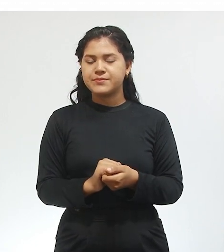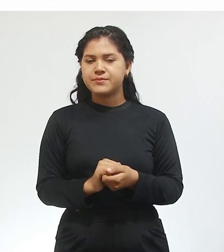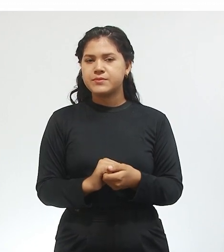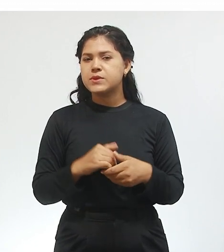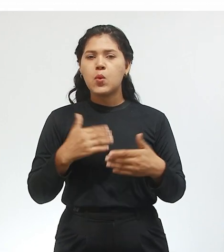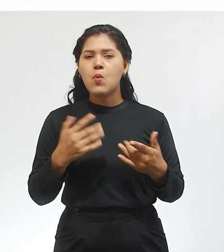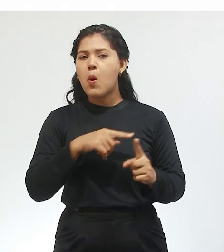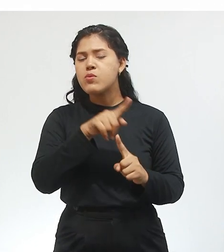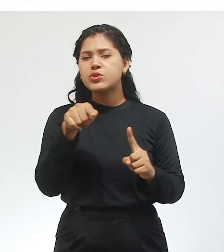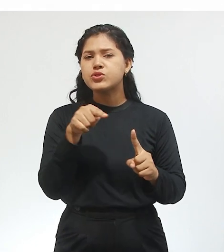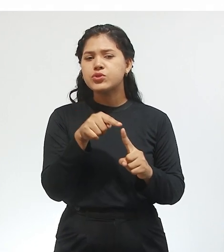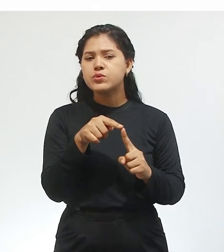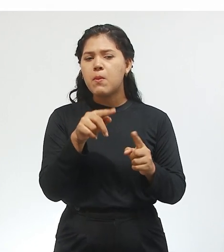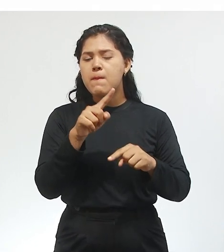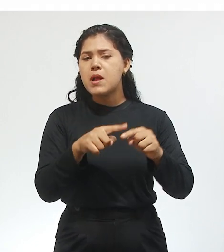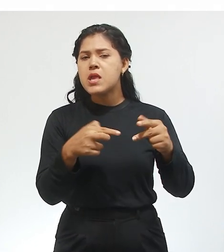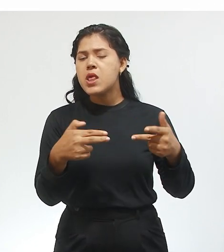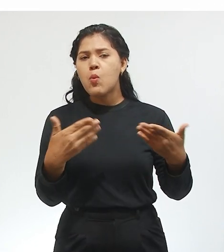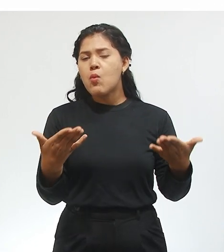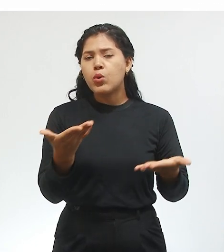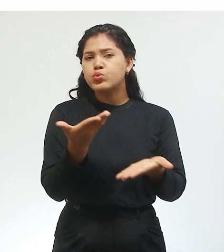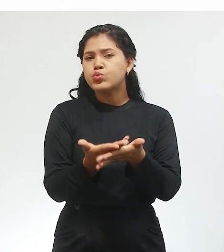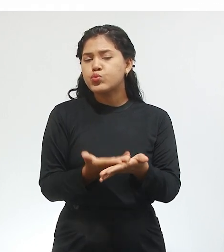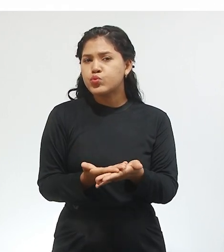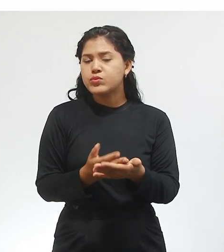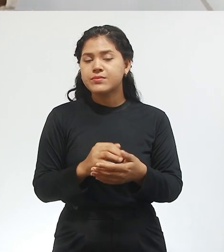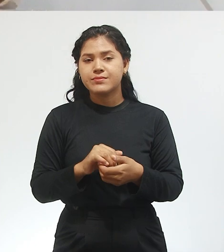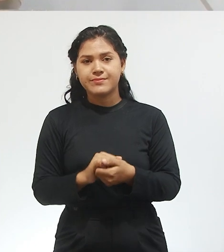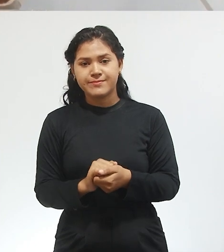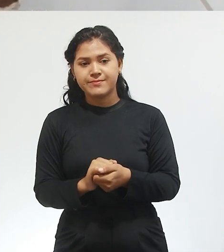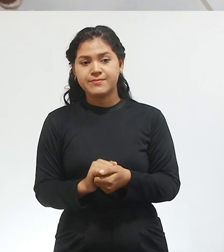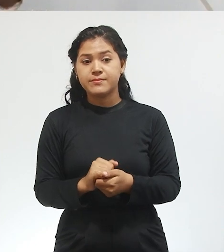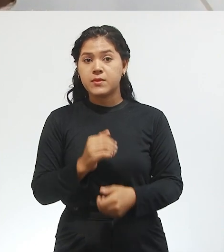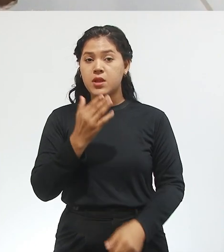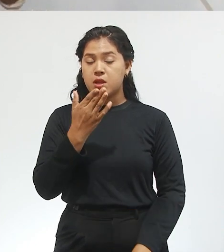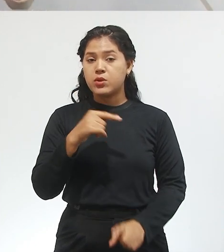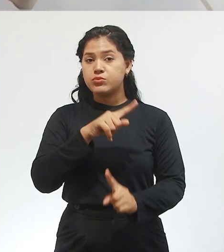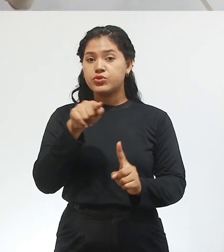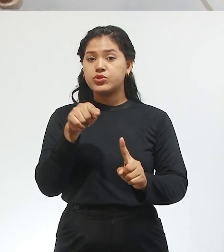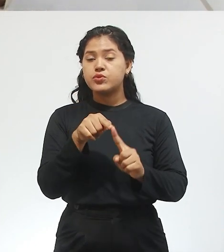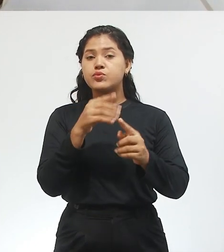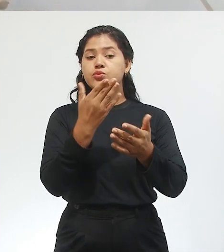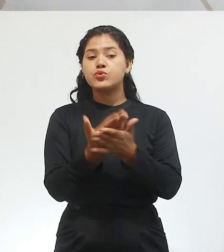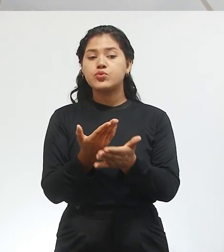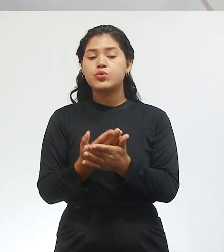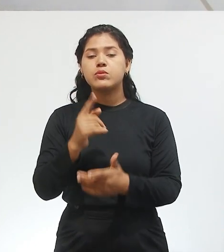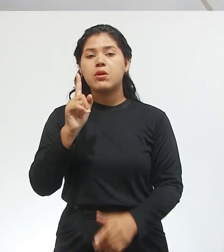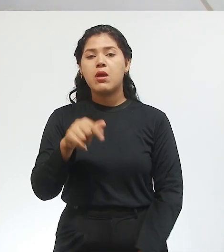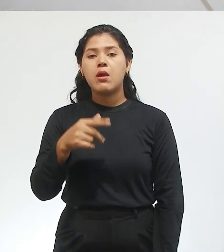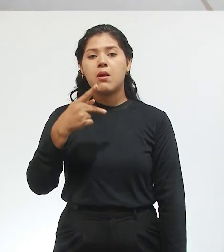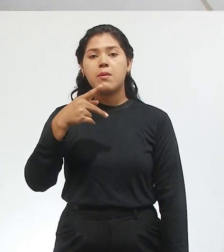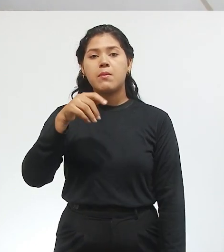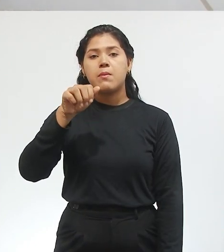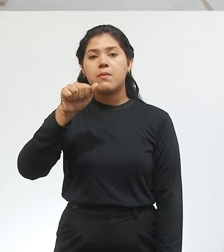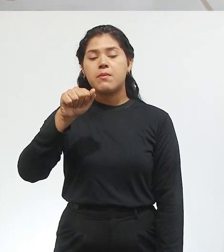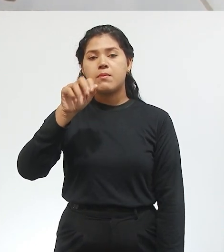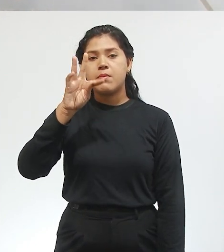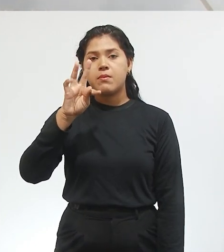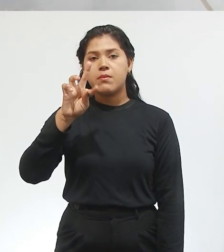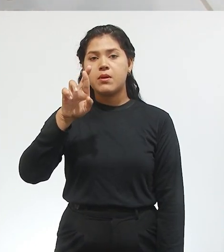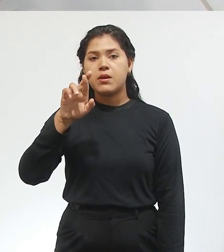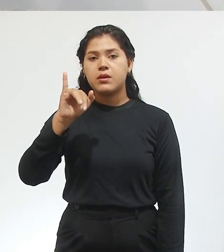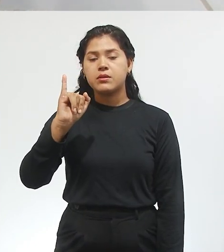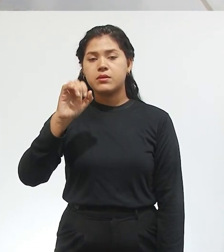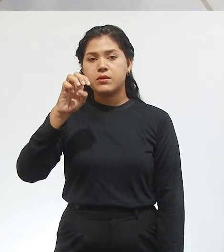Qual é o objeto de estudo da contabilidade? Gente, o objeto de estudo da contabilidade é o patrimônio, não